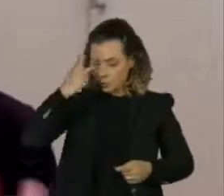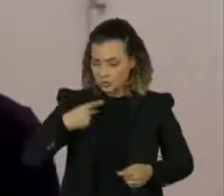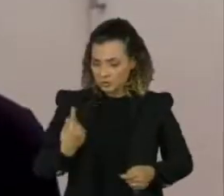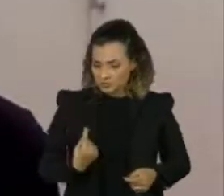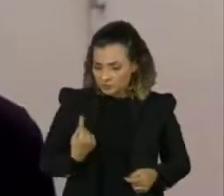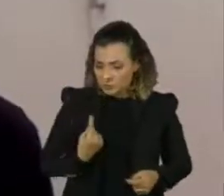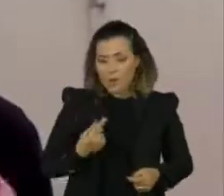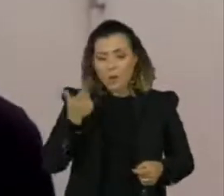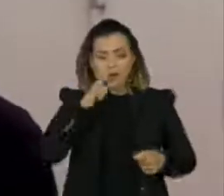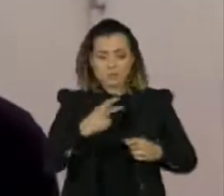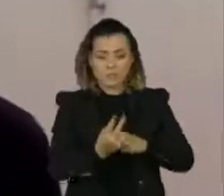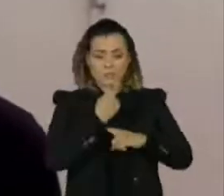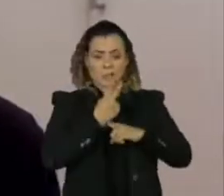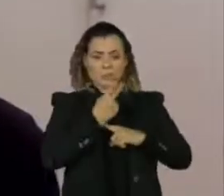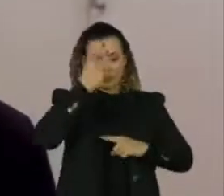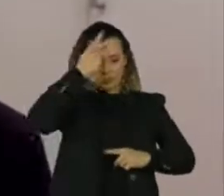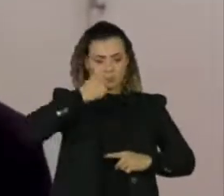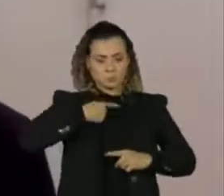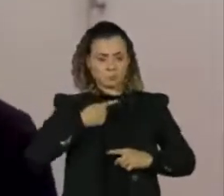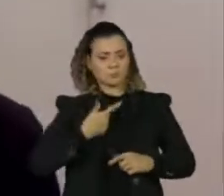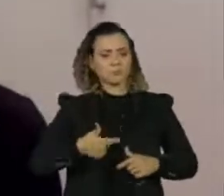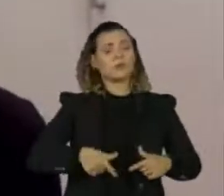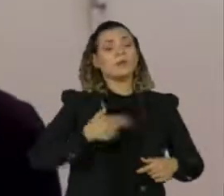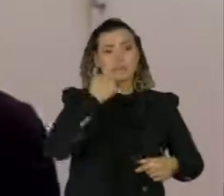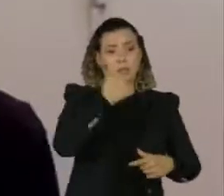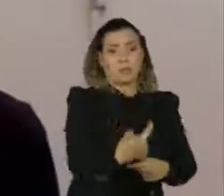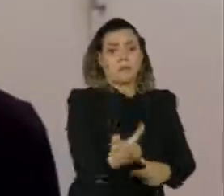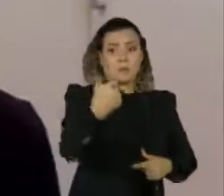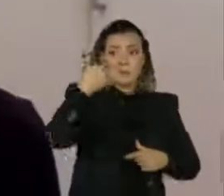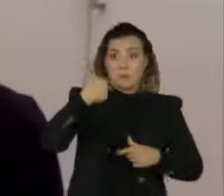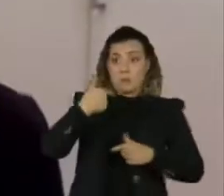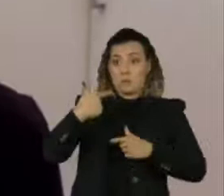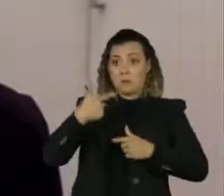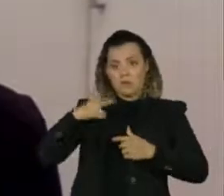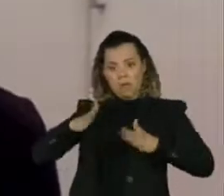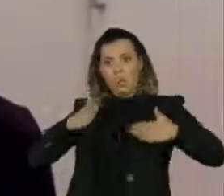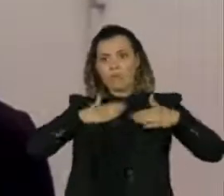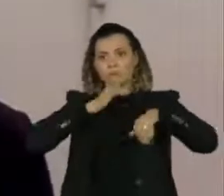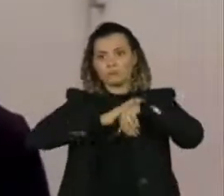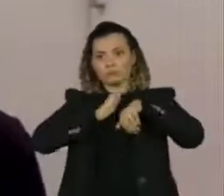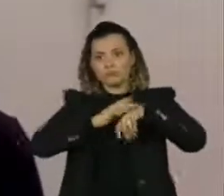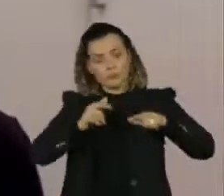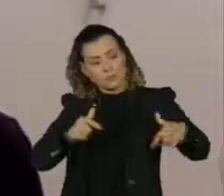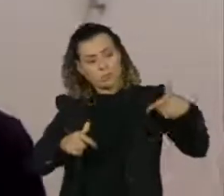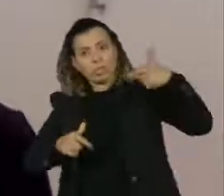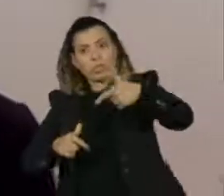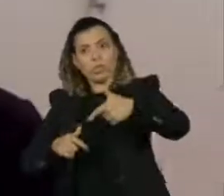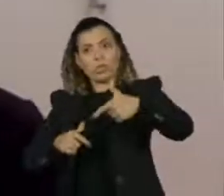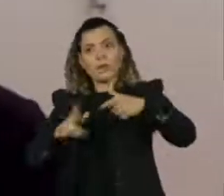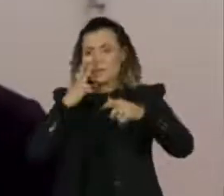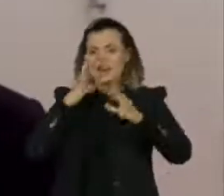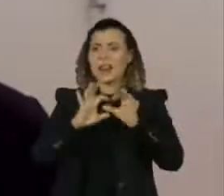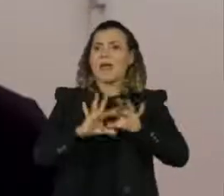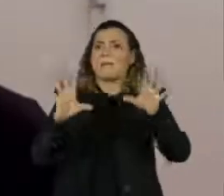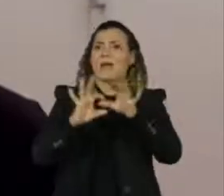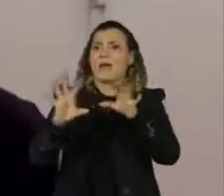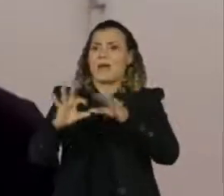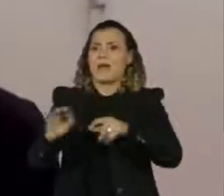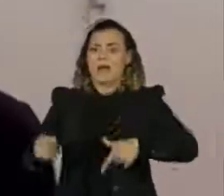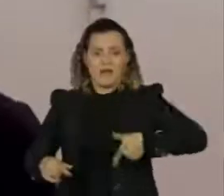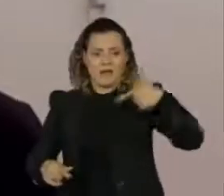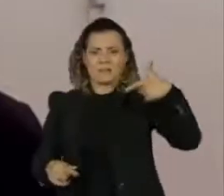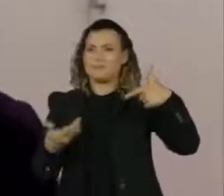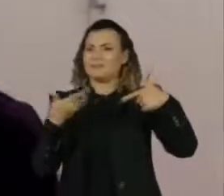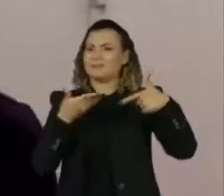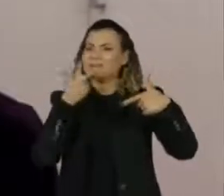legítima defesa, de liberdade do cidadão americano, existe uma liberalidade gigantesca em torno da arma. E essa disputa